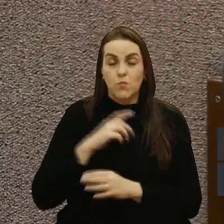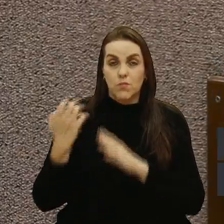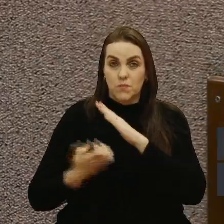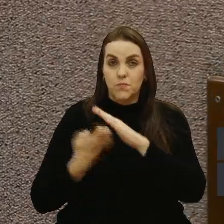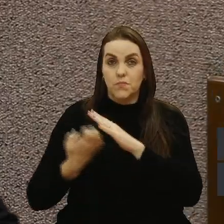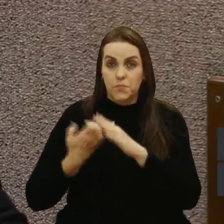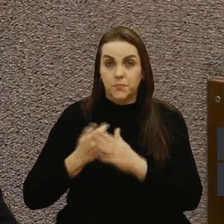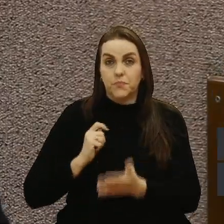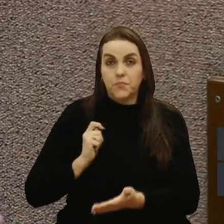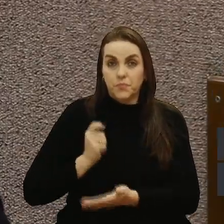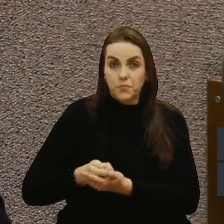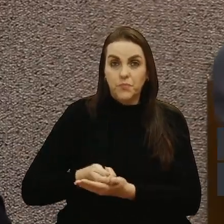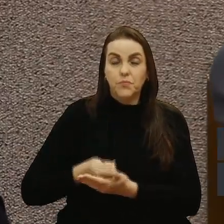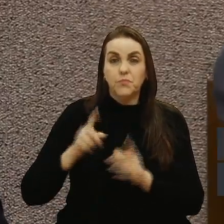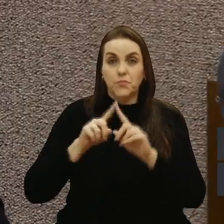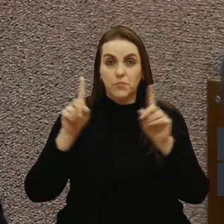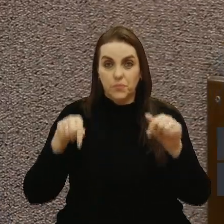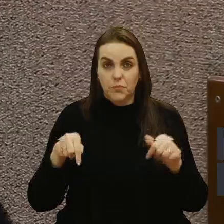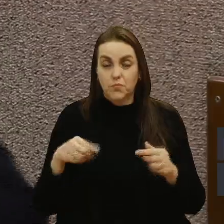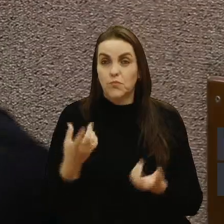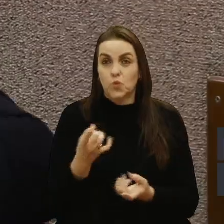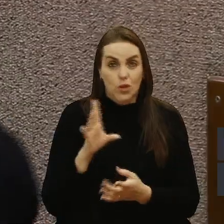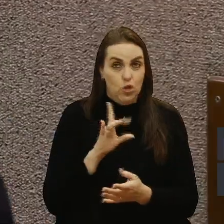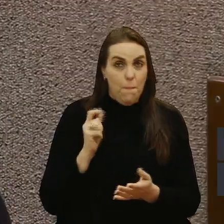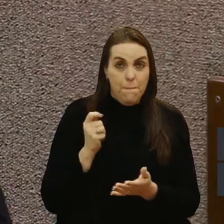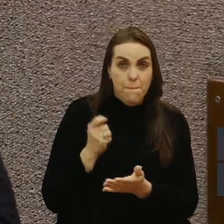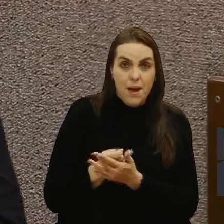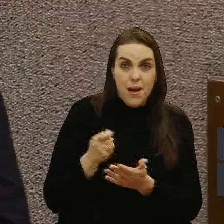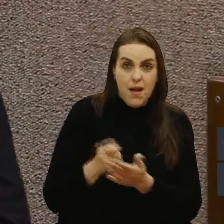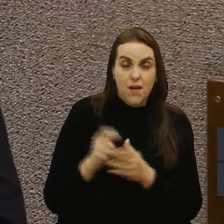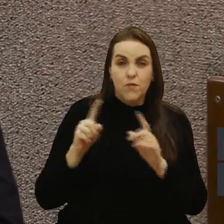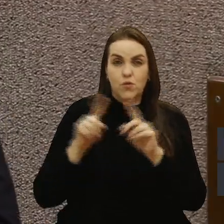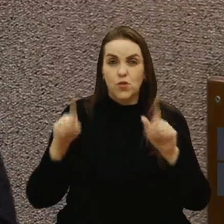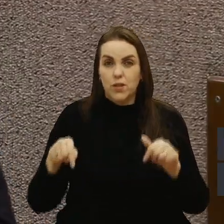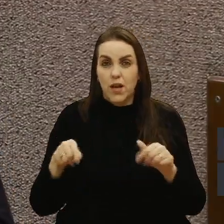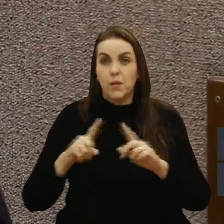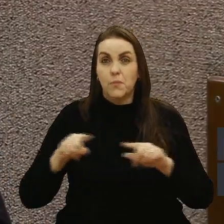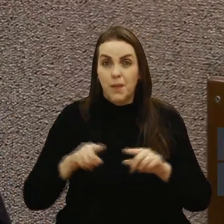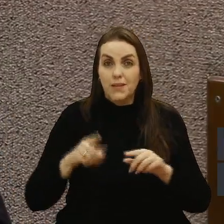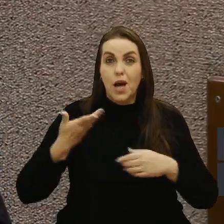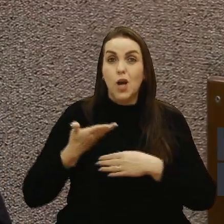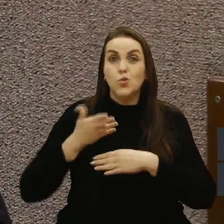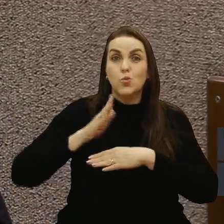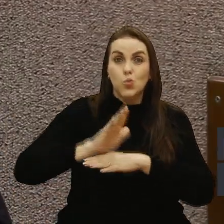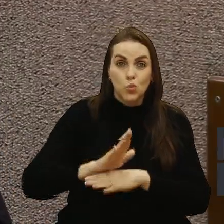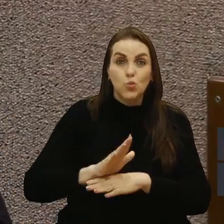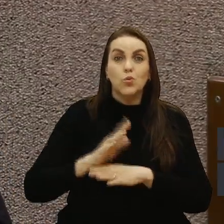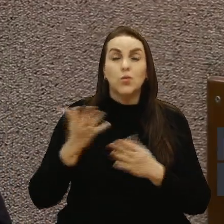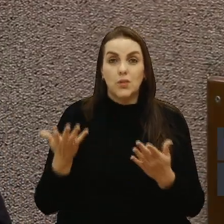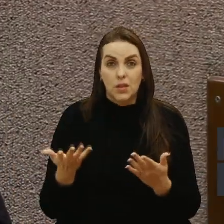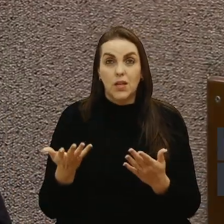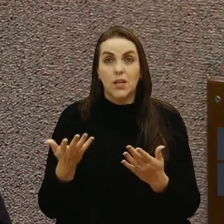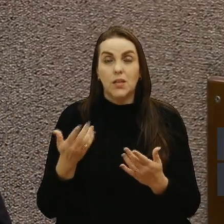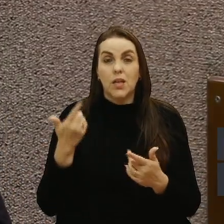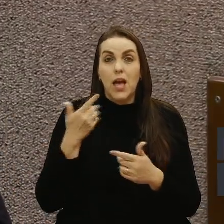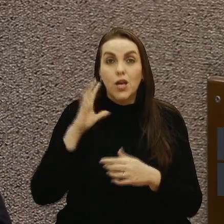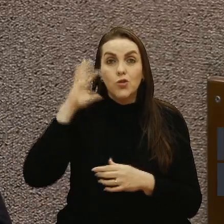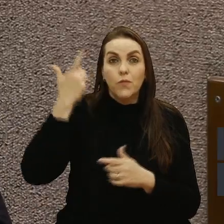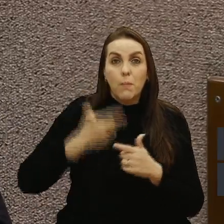esses funcionários e que não só paga os funcionários, mas ajuda o executivo a resolver os problemas da